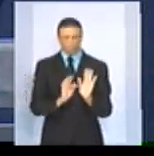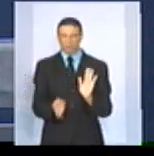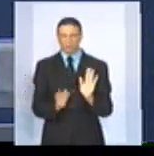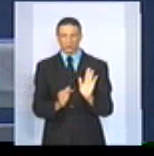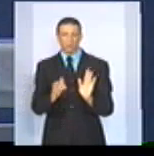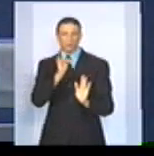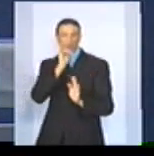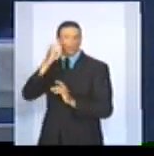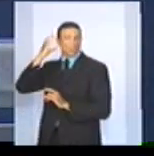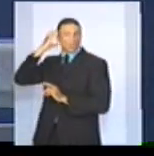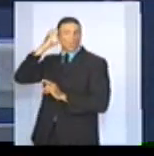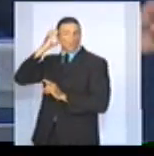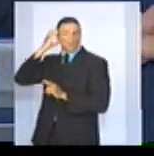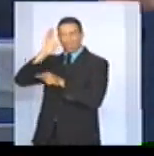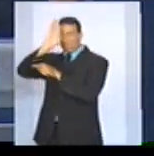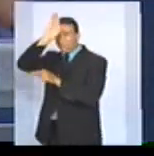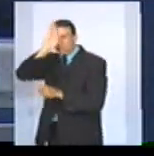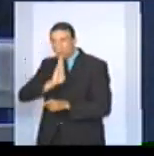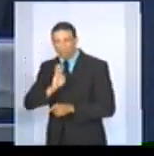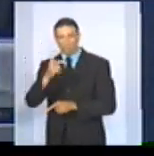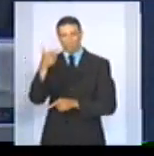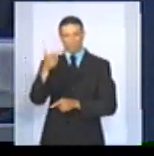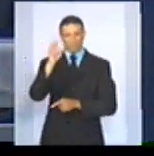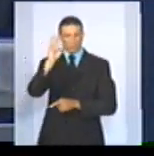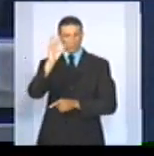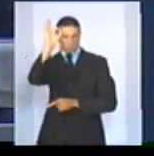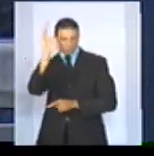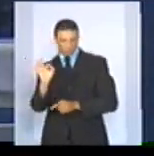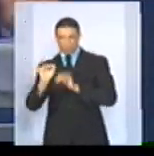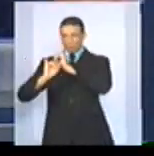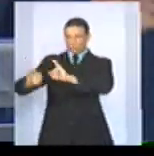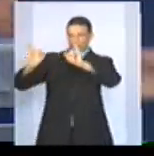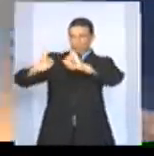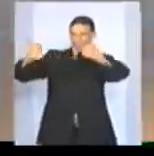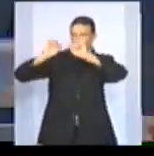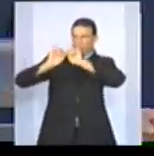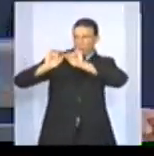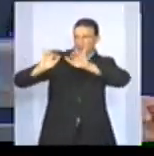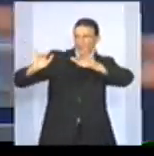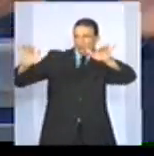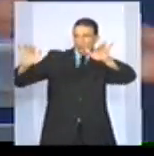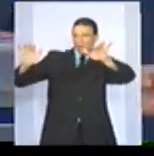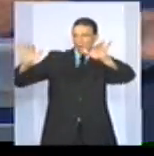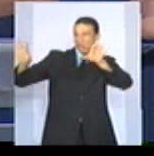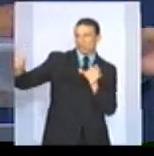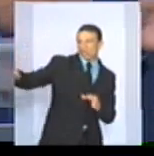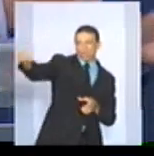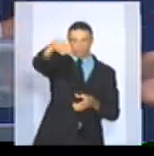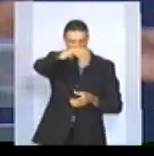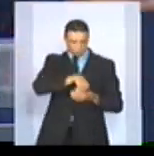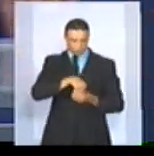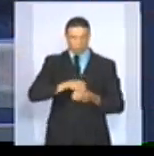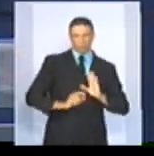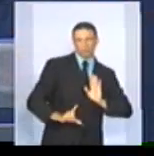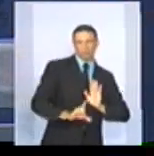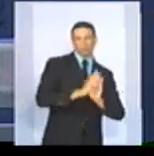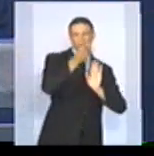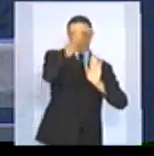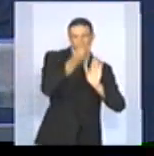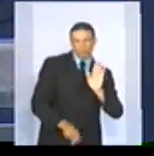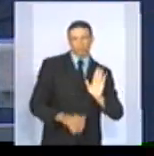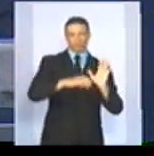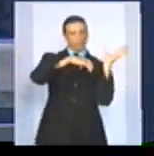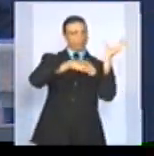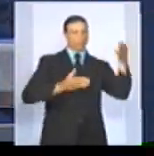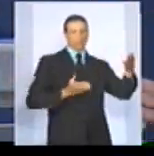na radiofusão aberta de 25% do limite publicidade e trouxe para dentro do projeto de lei que foi aprovado pelo